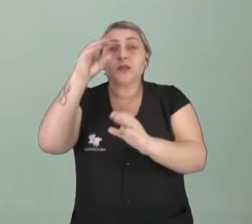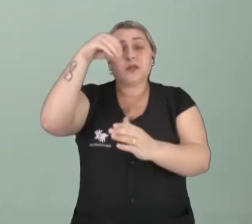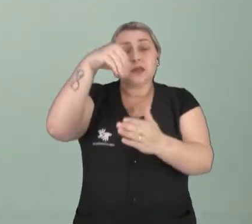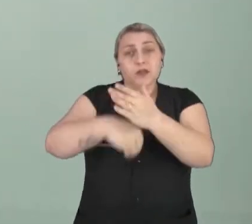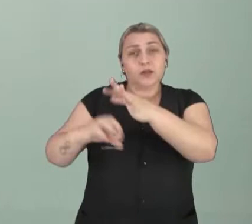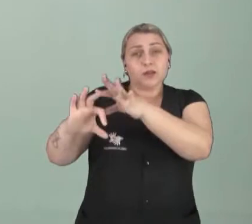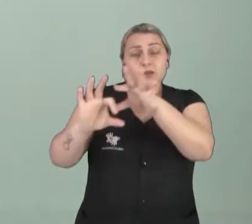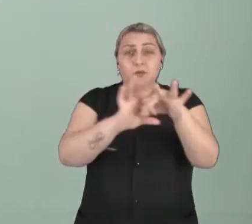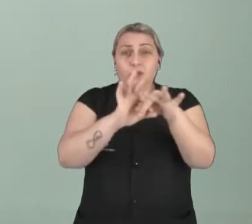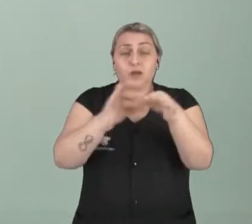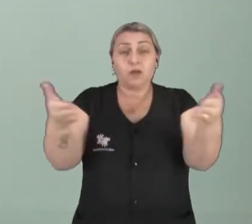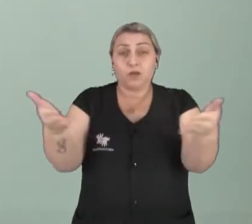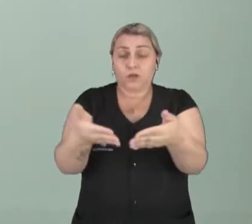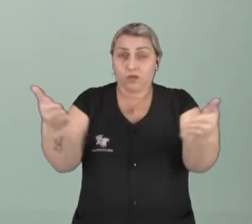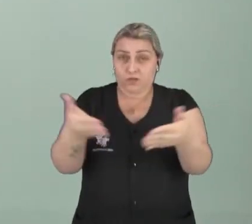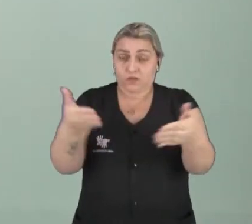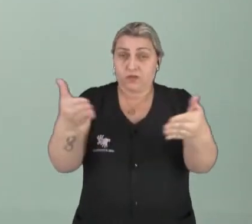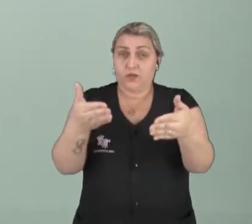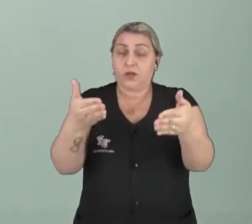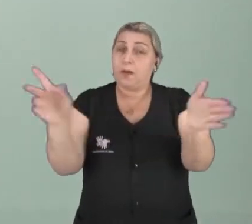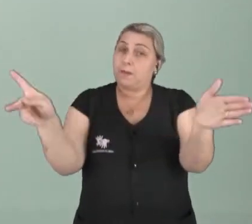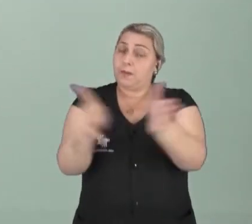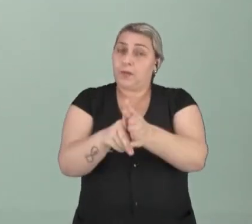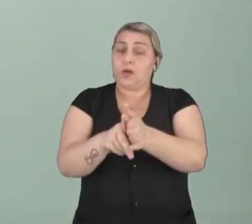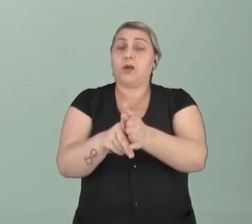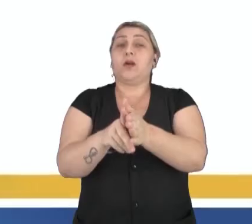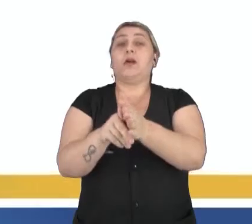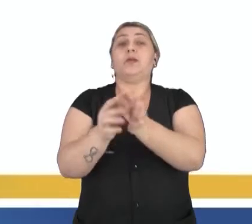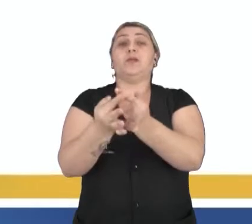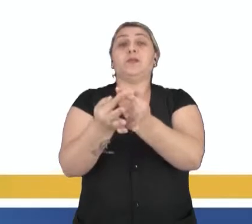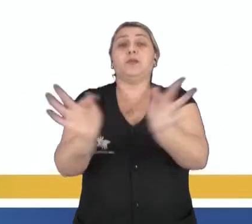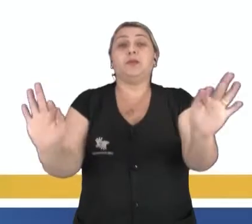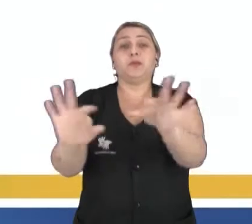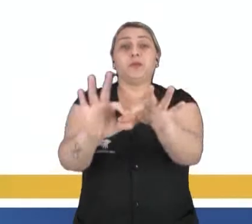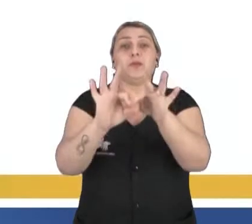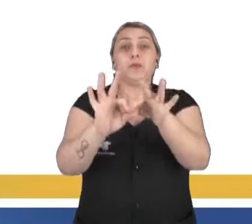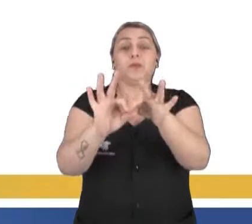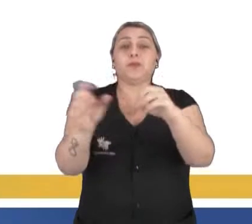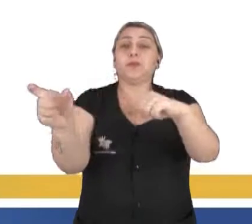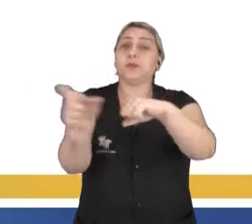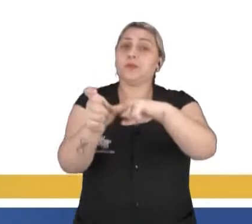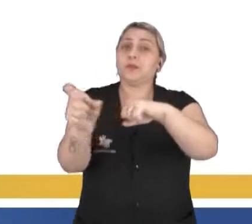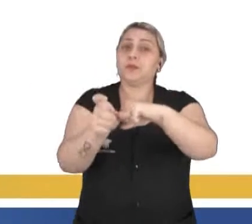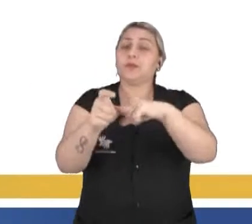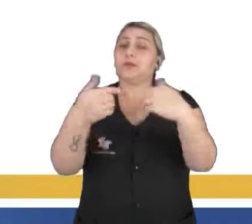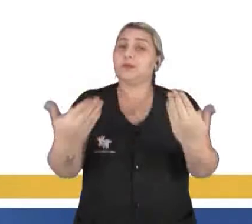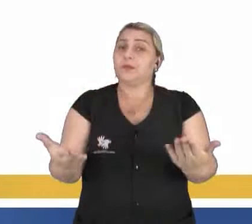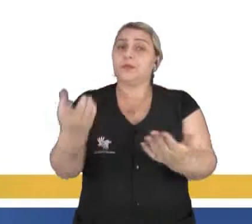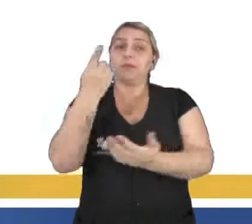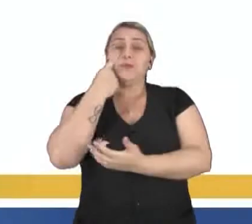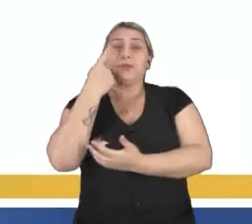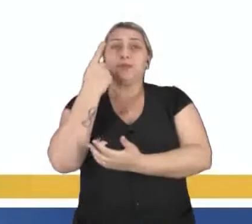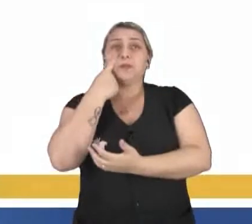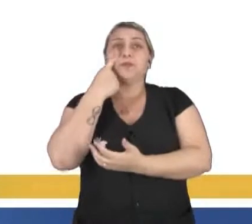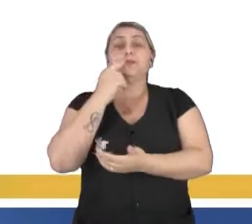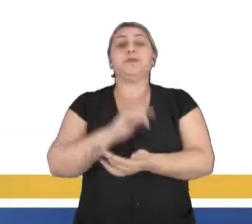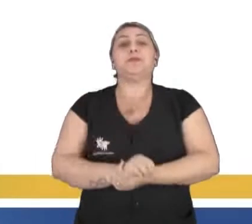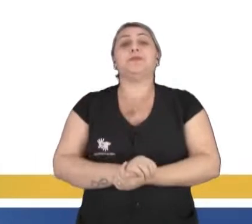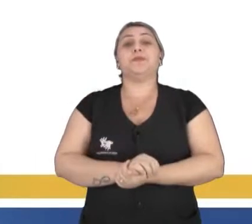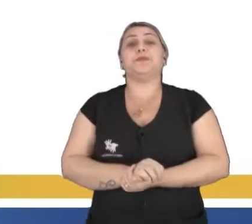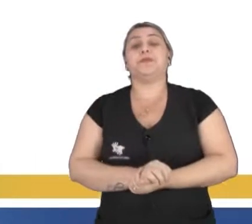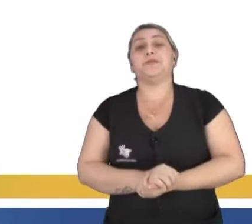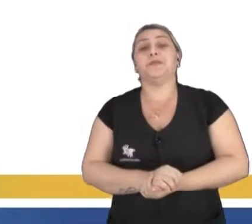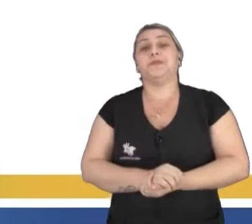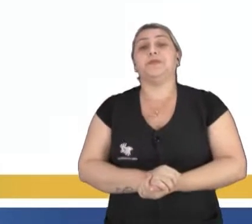desse contexto, hoje nós vamos falar especificamente sobre a oração subordinada substantiva. Vamos ver aqui. São